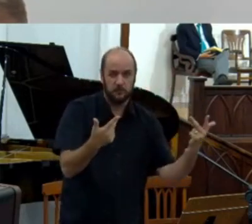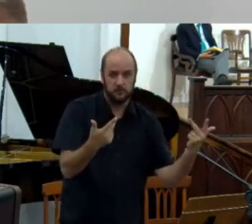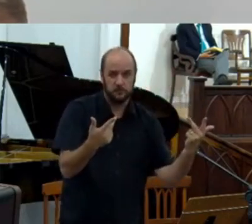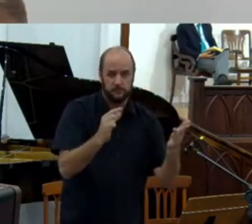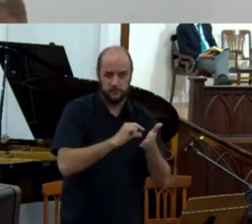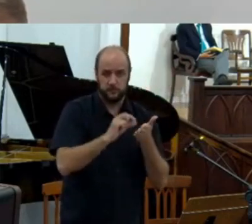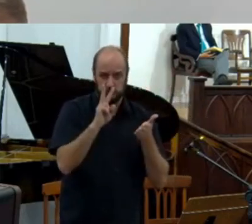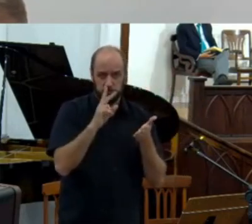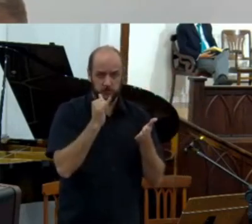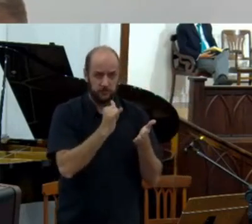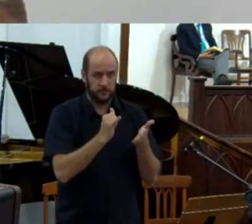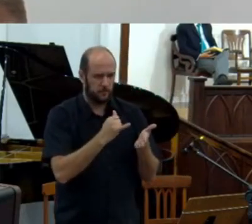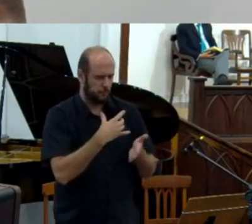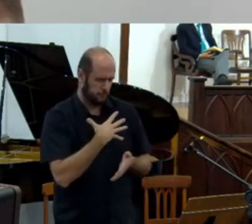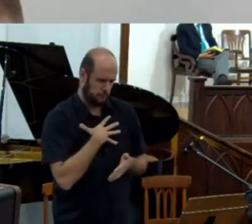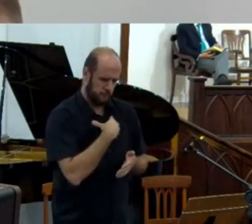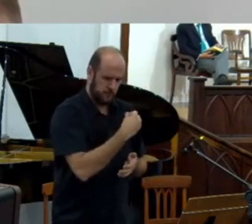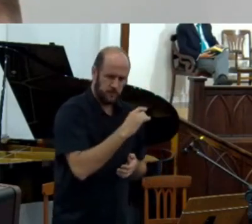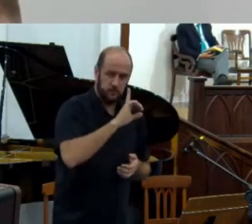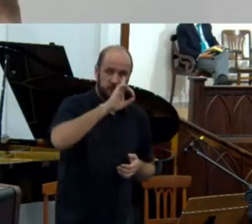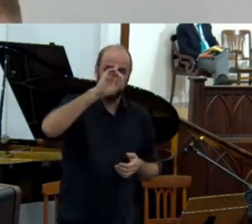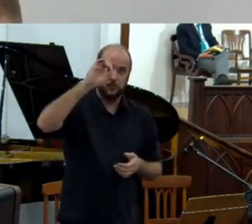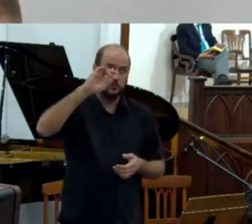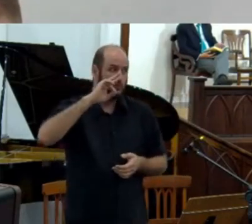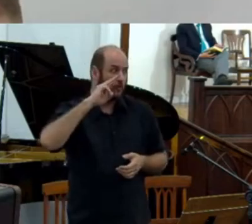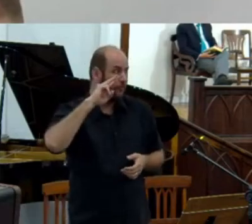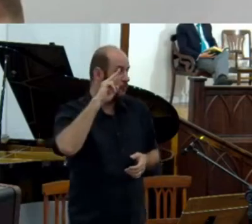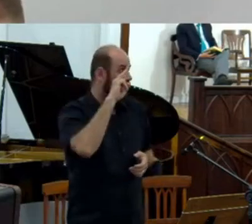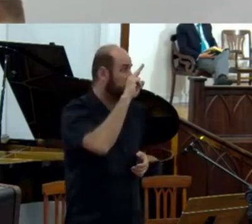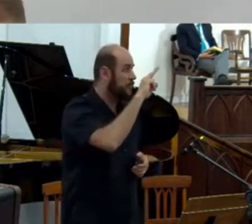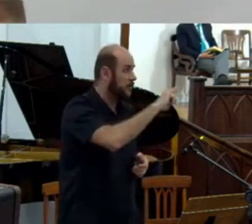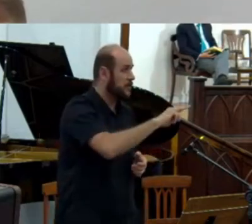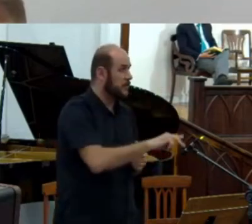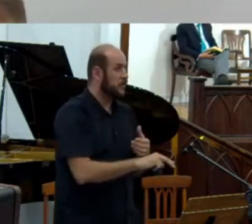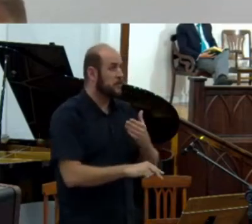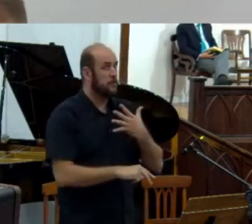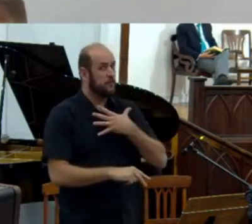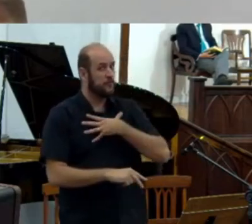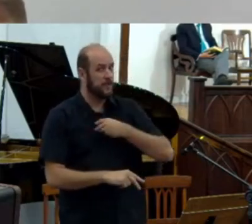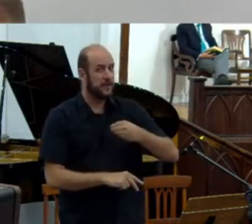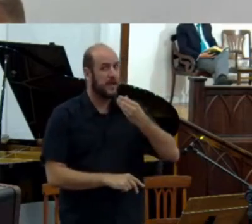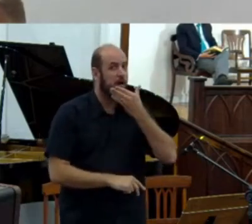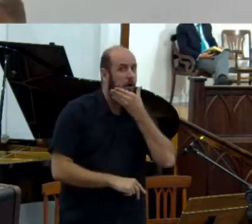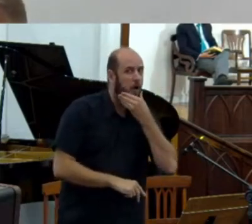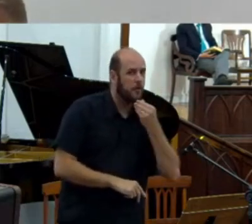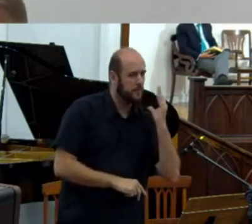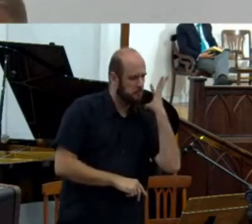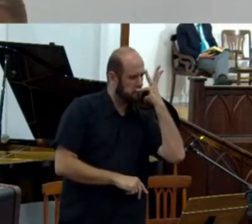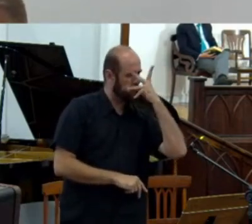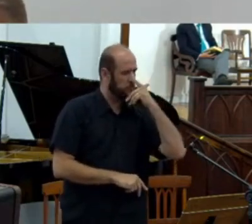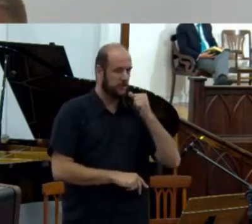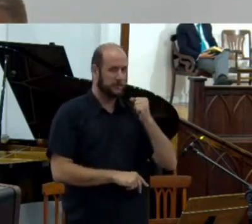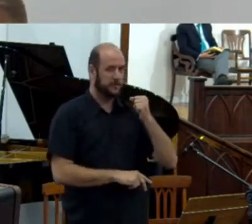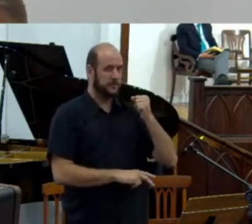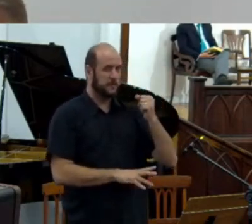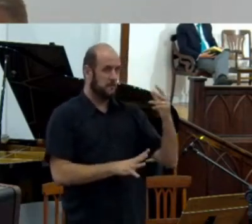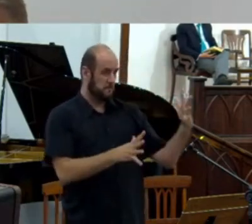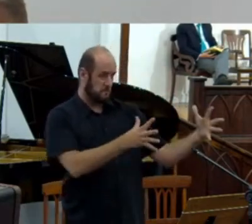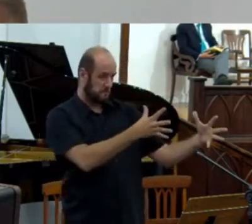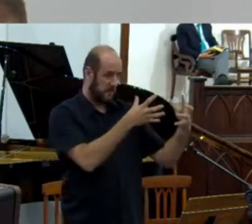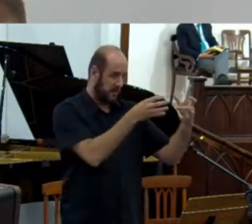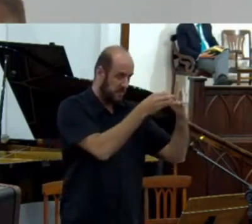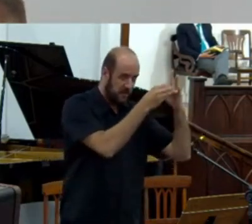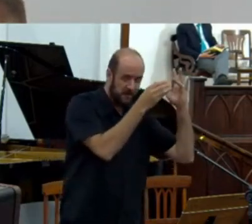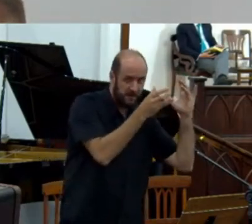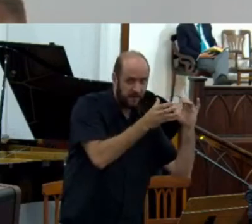versículo 2, os filhos de Deus viram que as filhas dos homens eram bonitas e tomaram para si mulheres, a